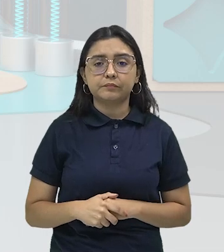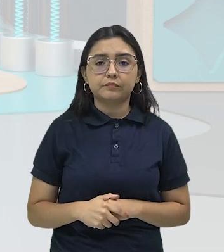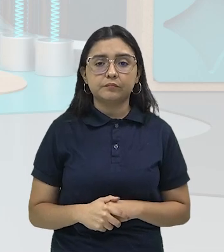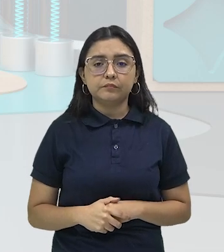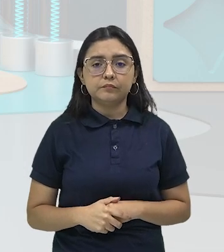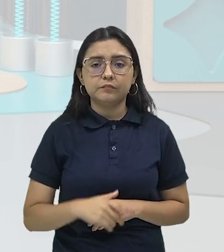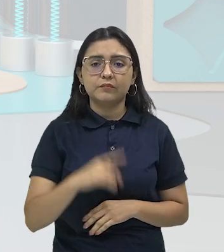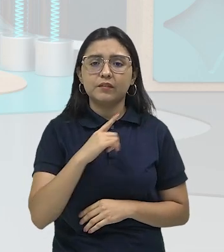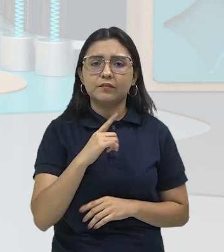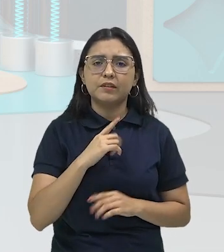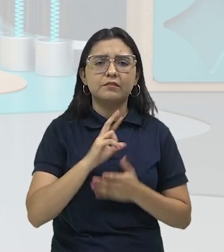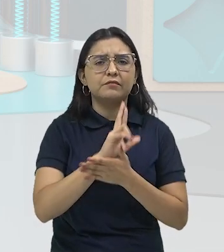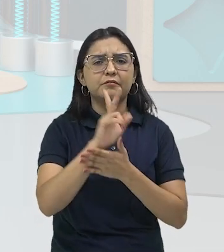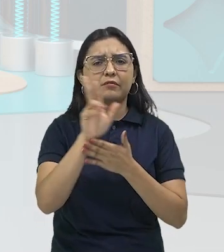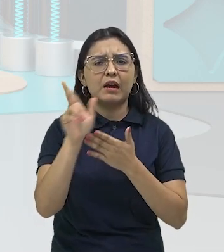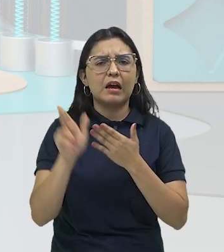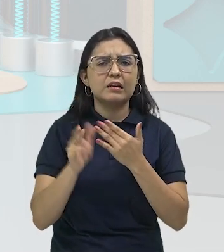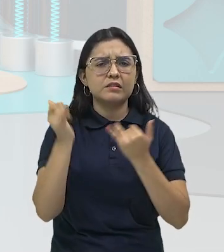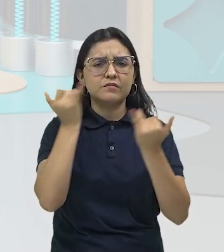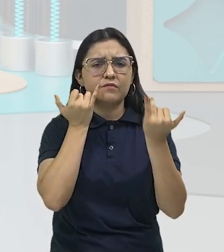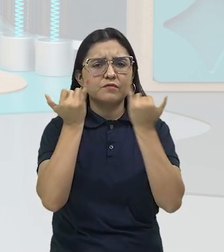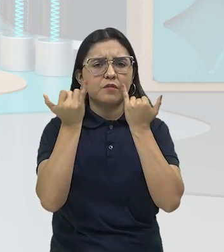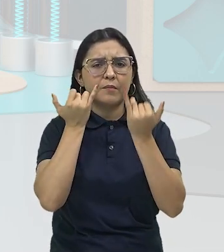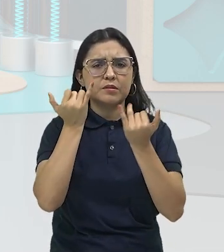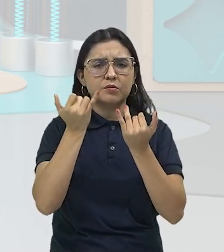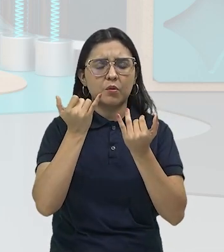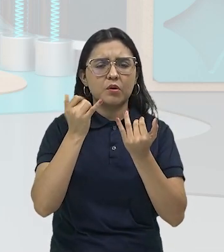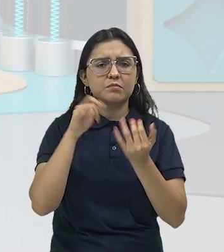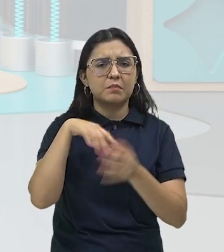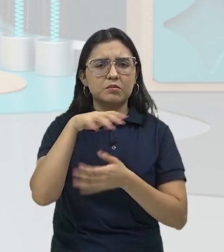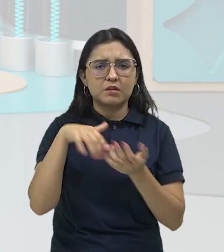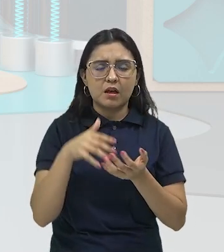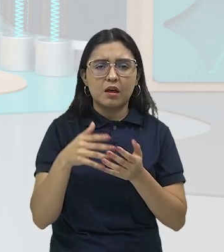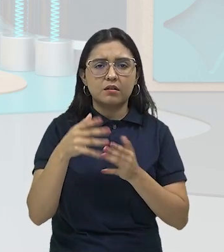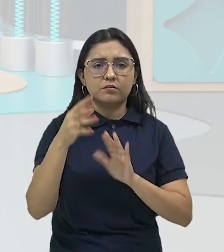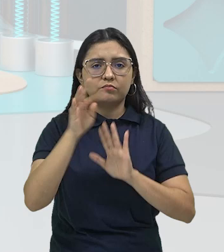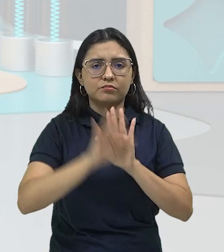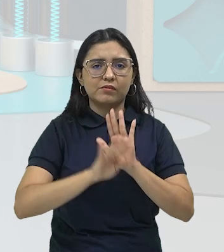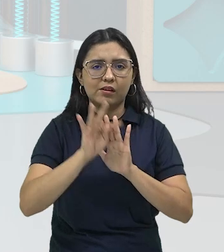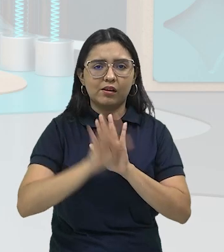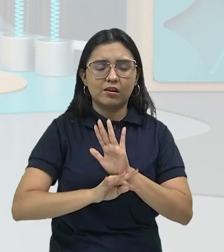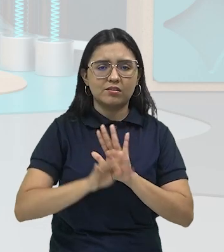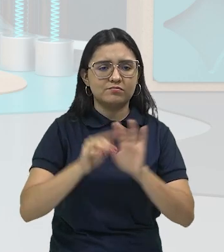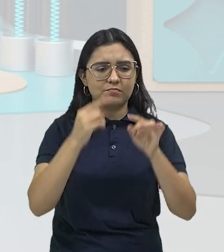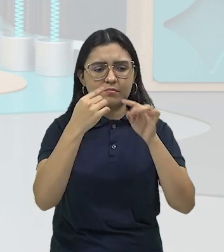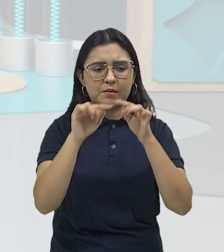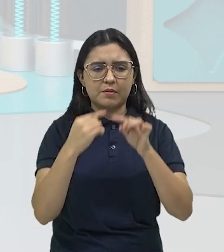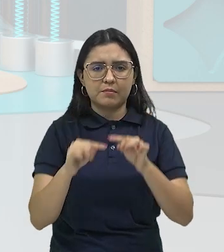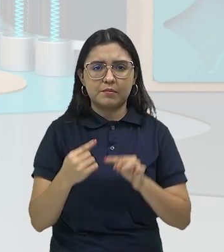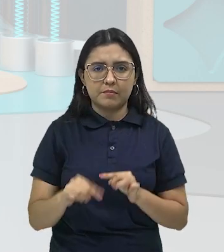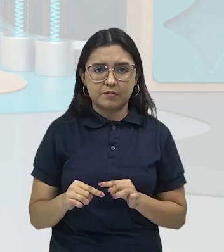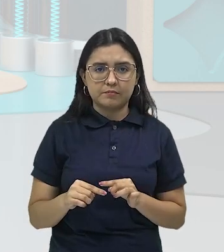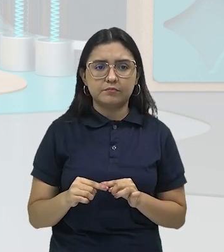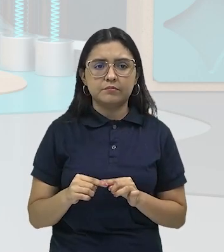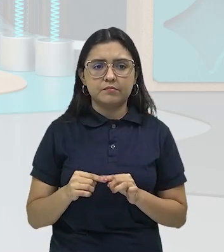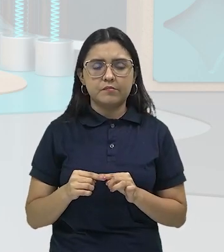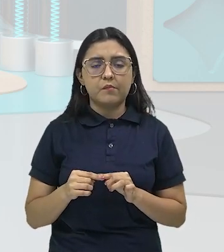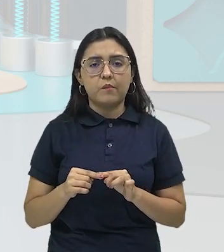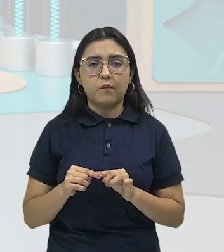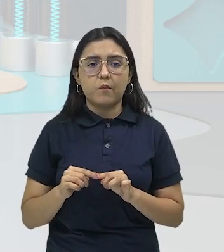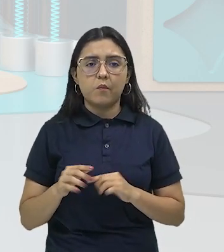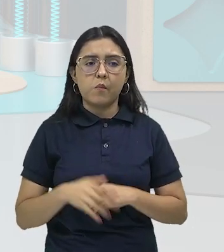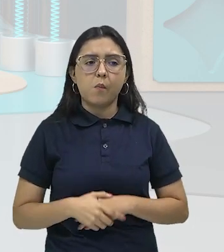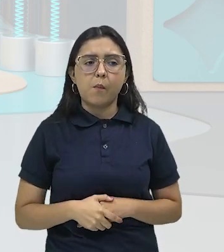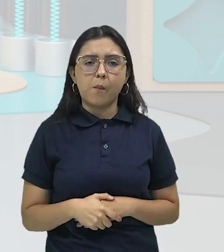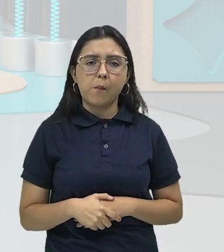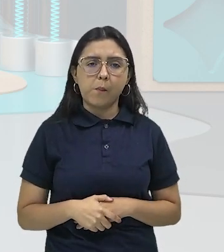um aglomerado de ideias caótico que acaba não só resvalando no tema, mas tratando